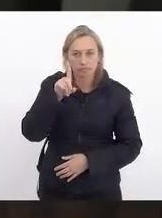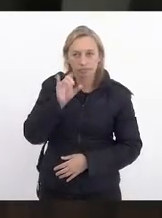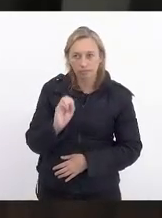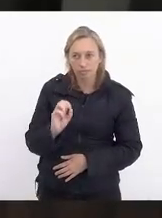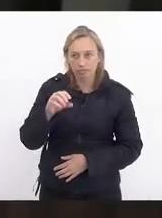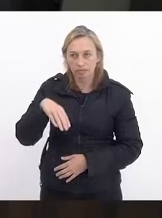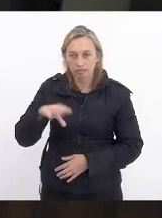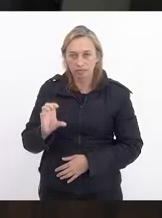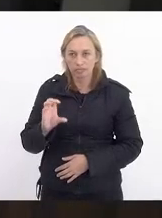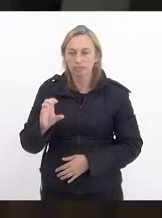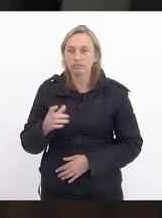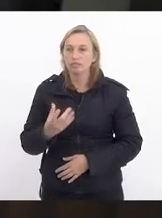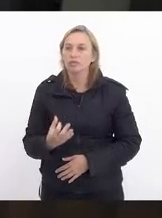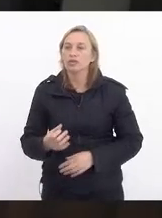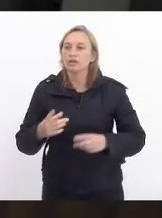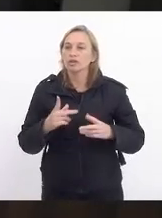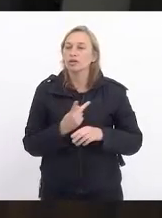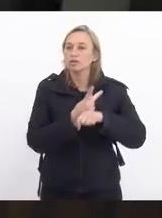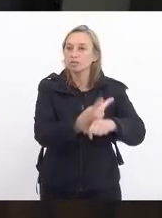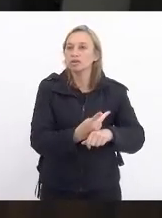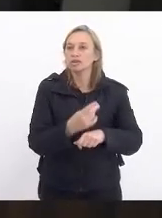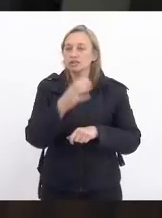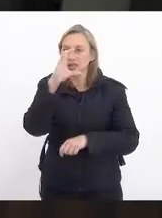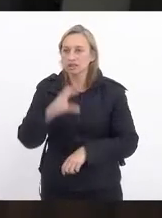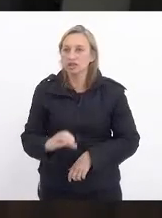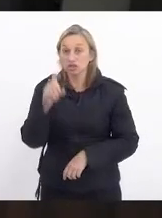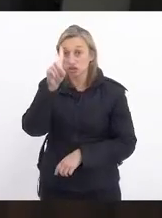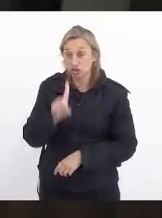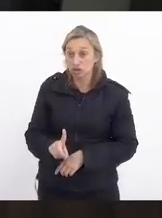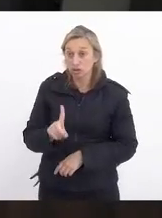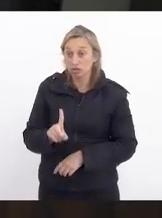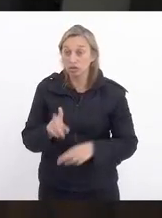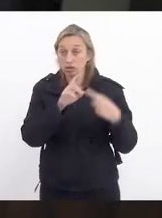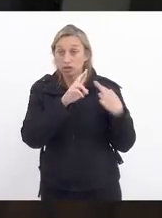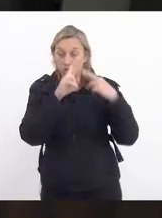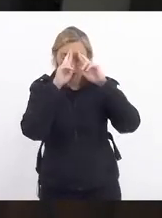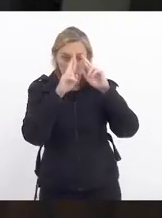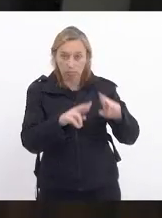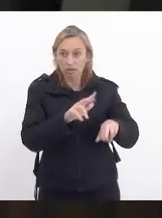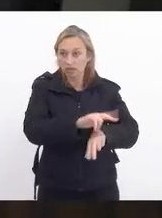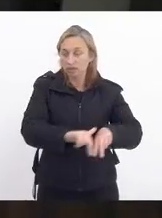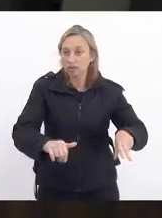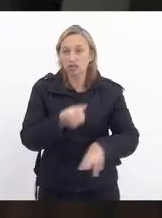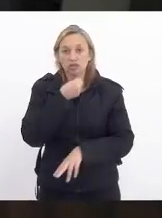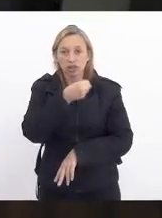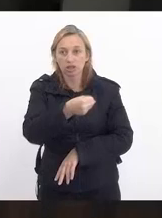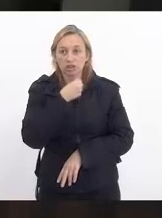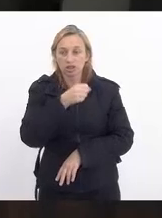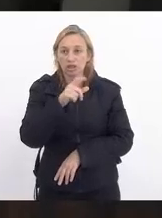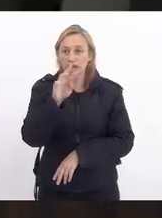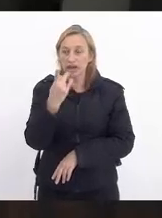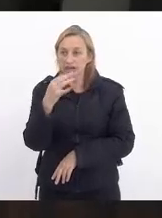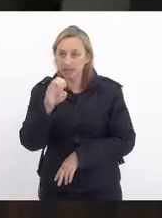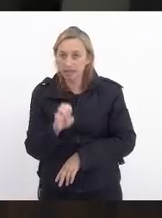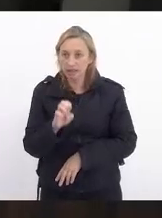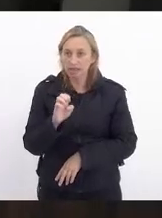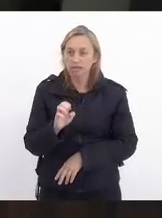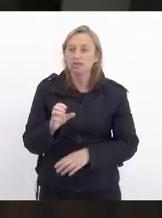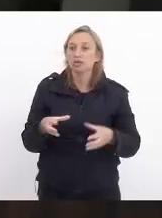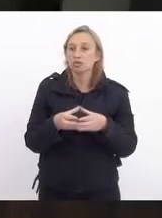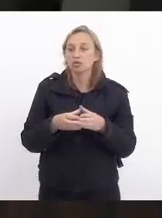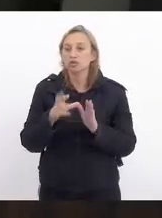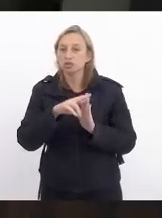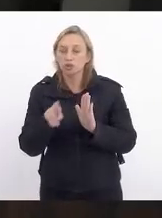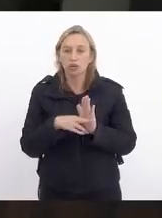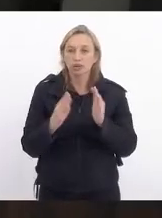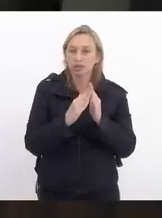concede o prêmio cidade cidadania direito e respeito à diversidade ao jornalista erick rianelli pode ser a